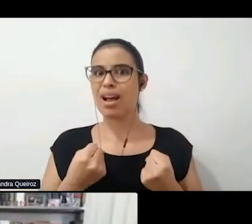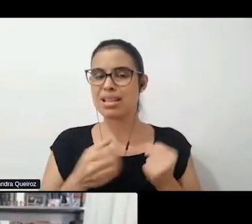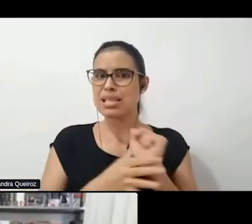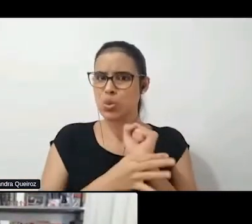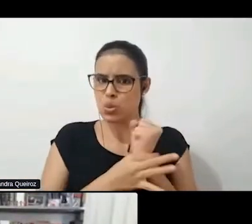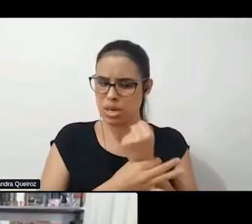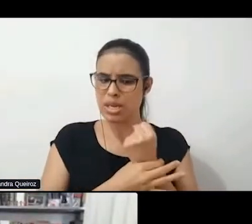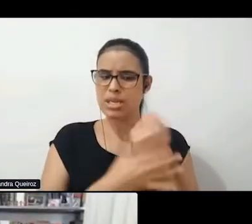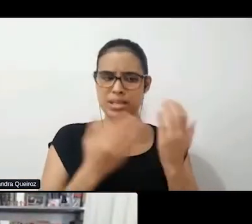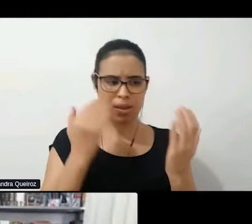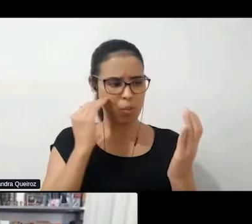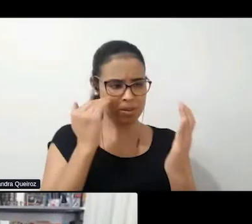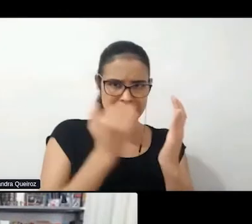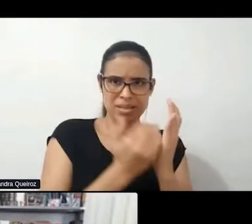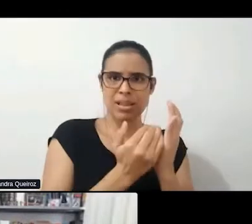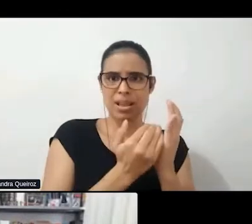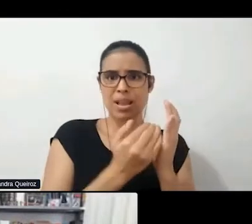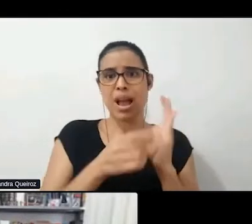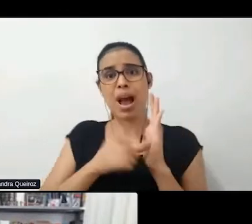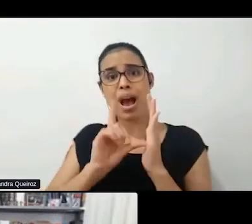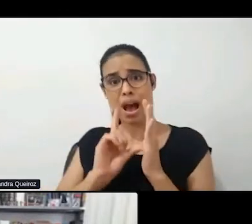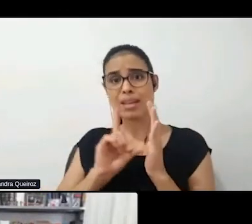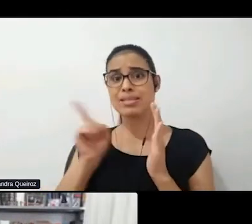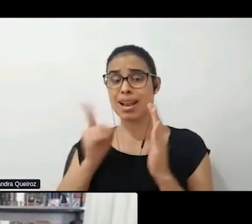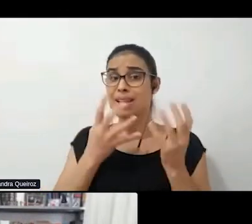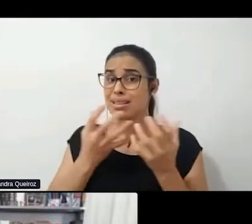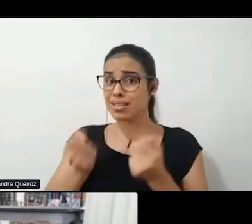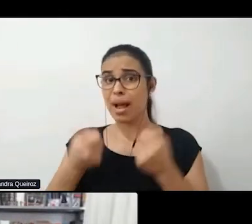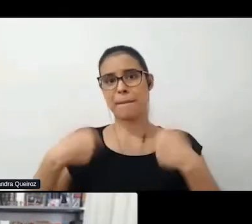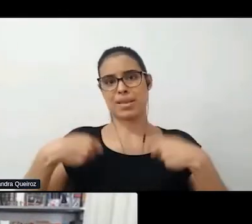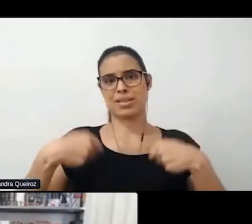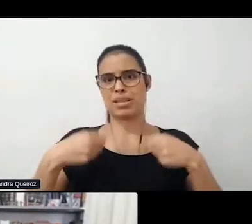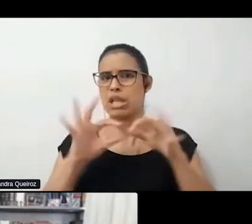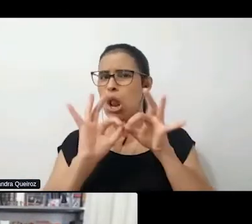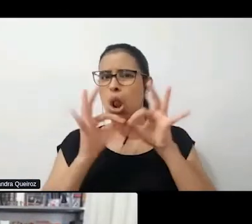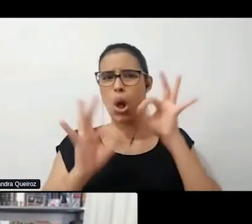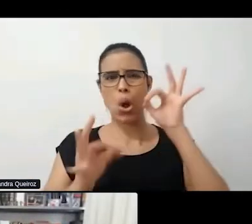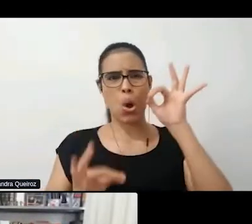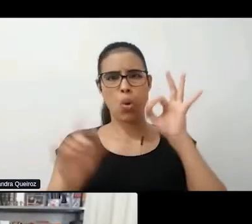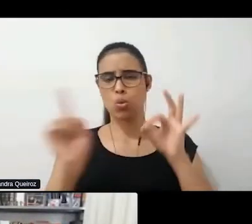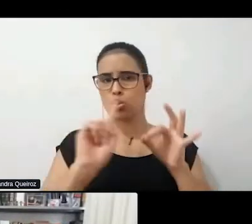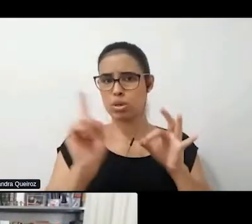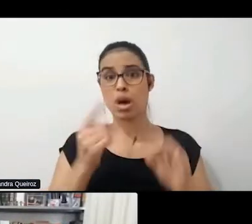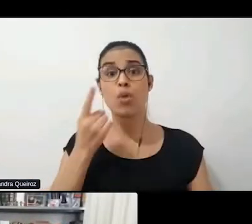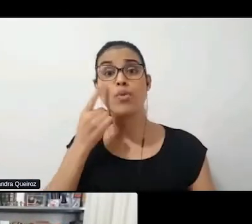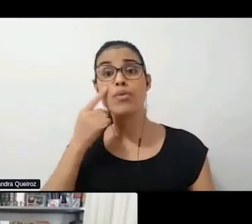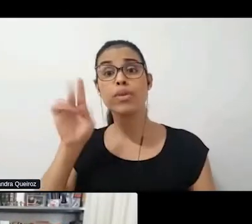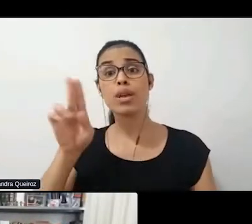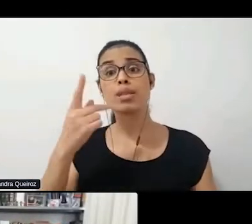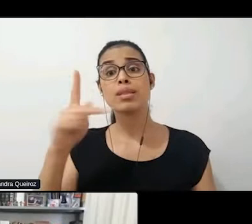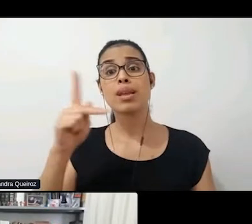por diante? Não quero me estender muito, eu quero passar um pouquinho a fala aí para o Pulis para também ver a visão dele.